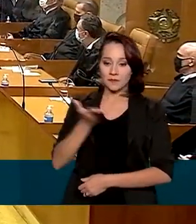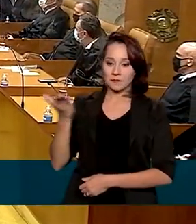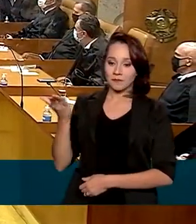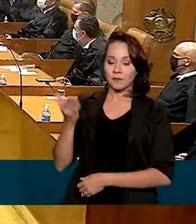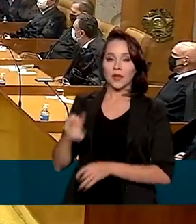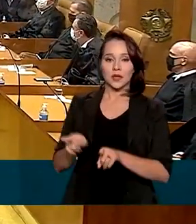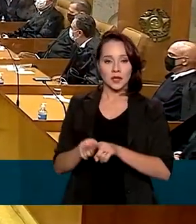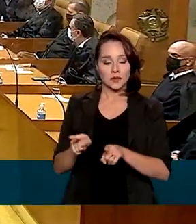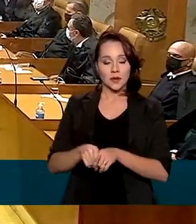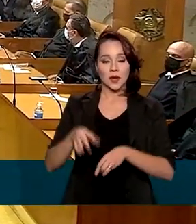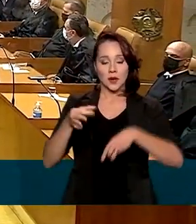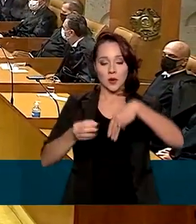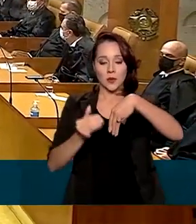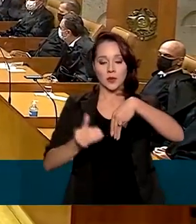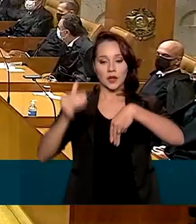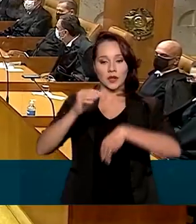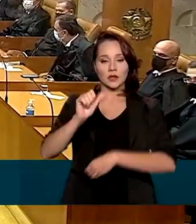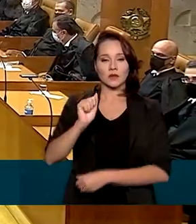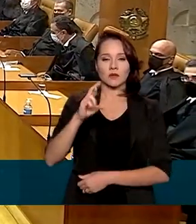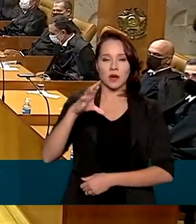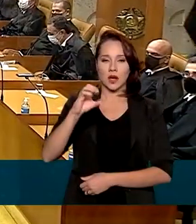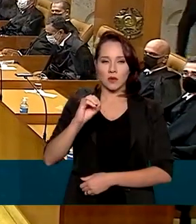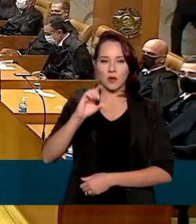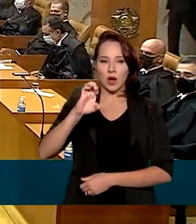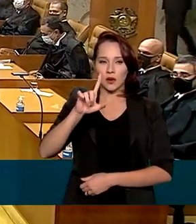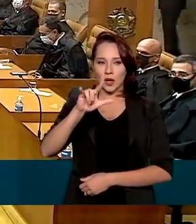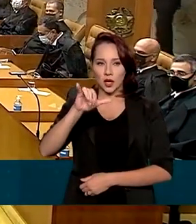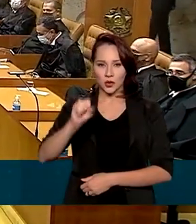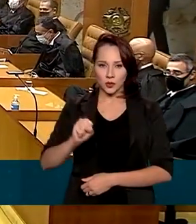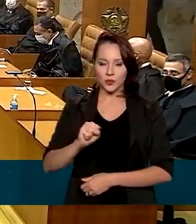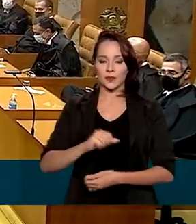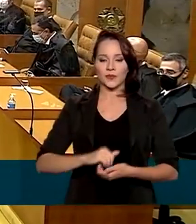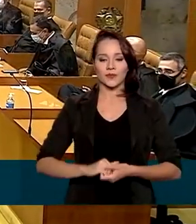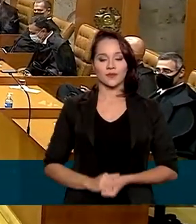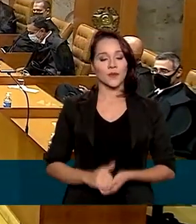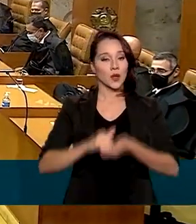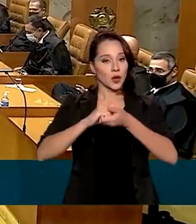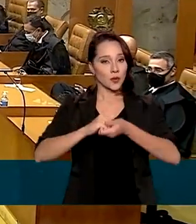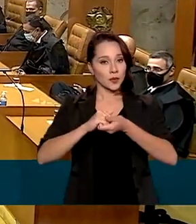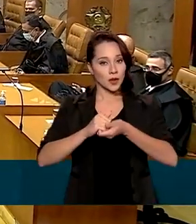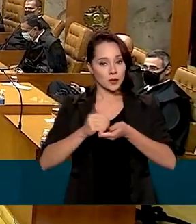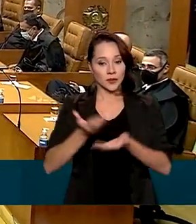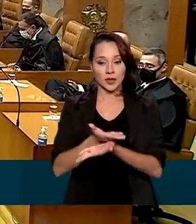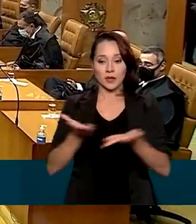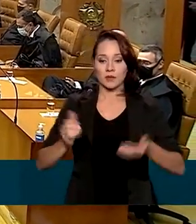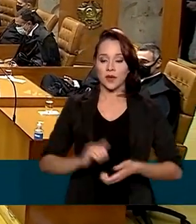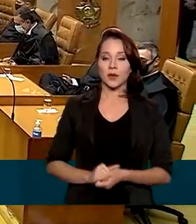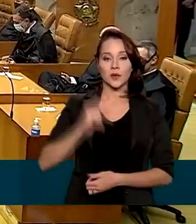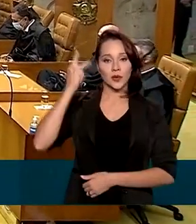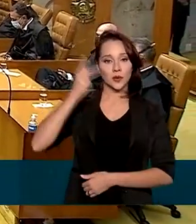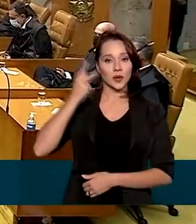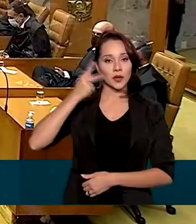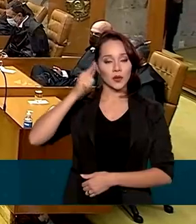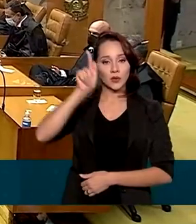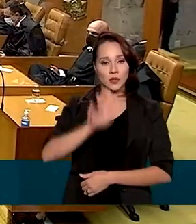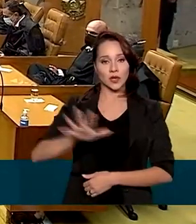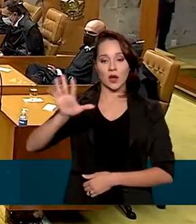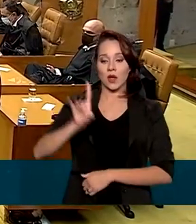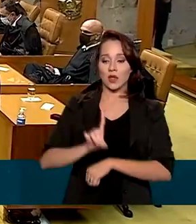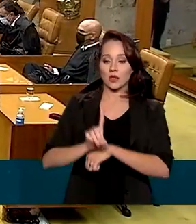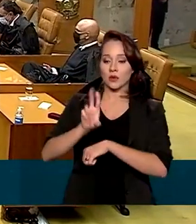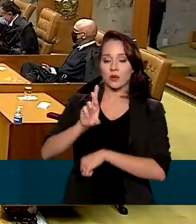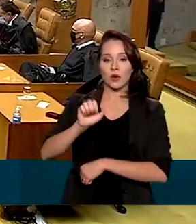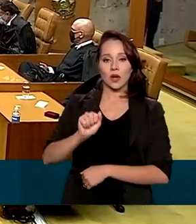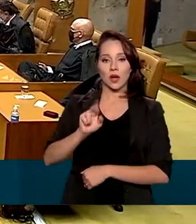Excelência, ministro Marco Aurélio. Cumprimento ainda a Procurador-Geral da República, doutor